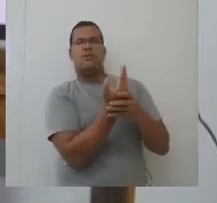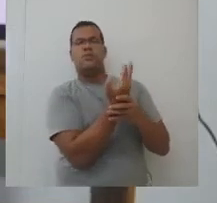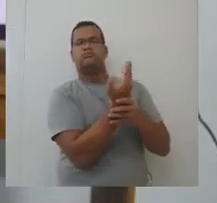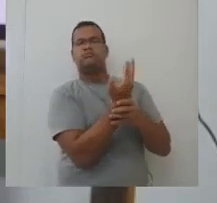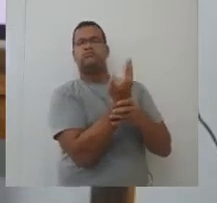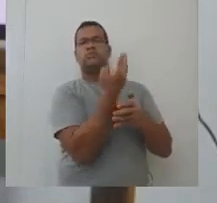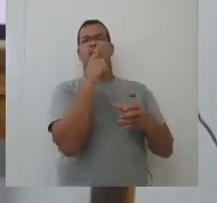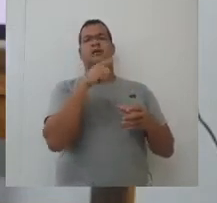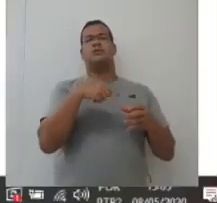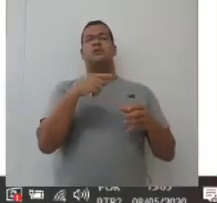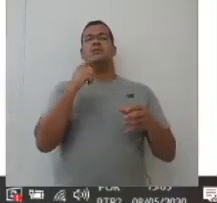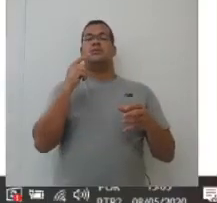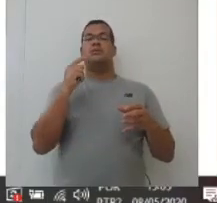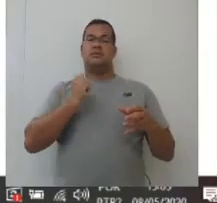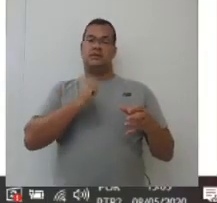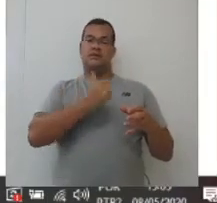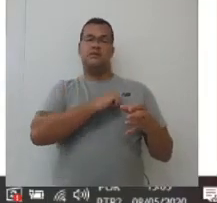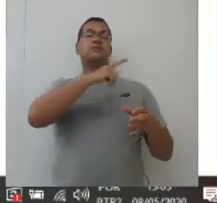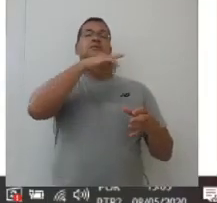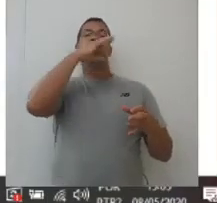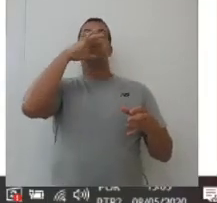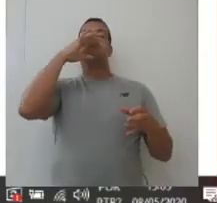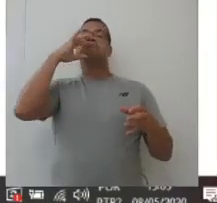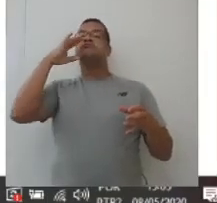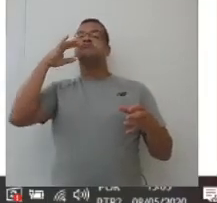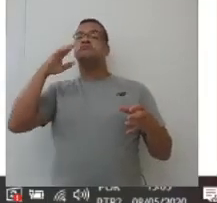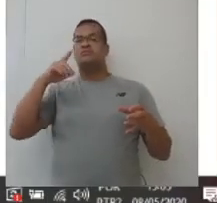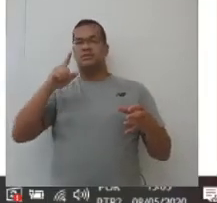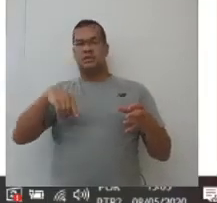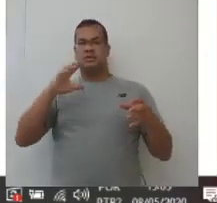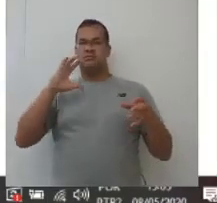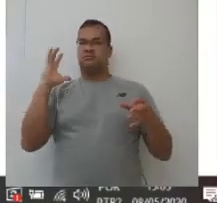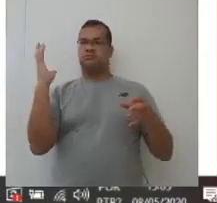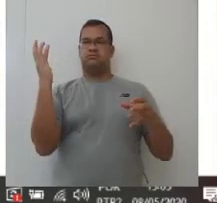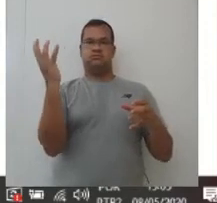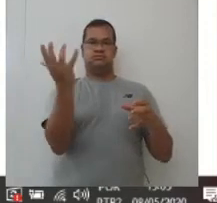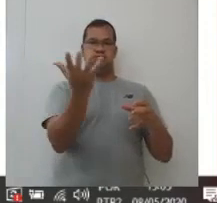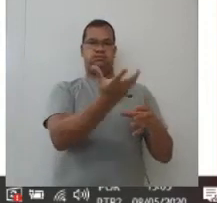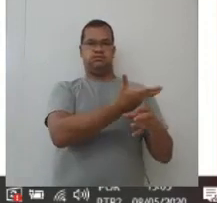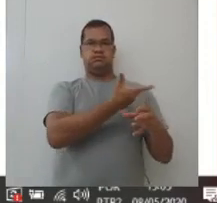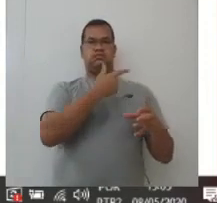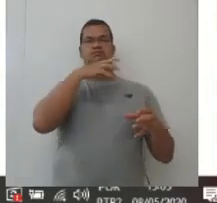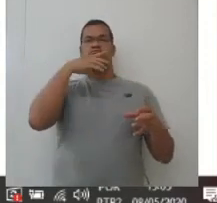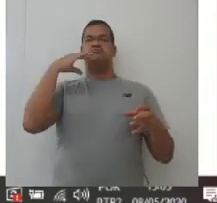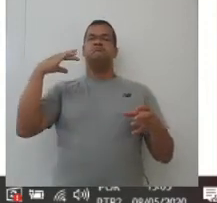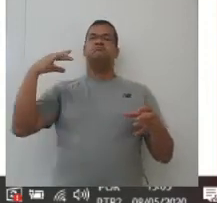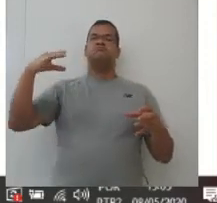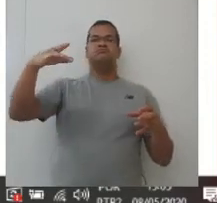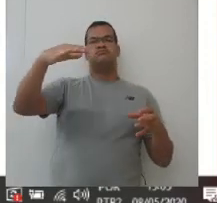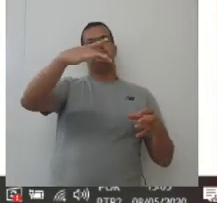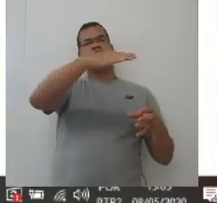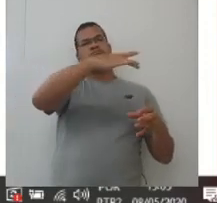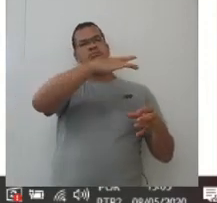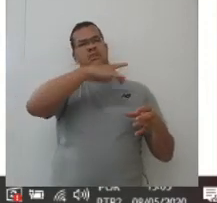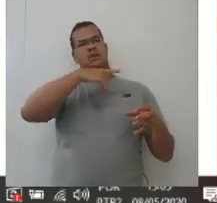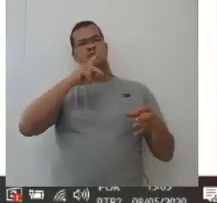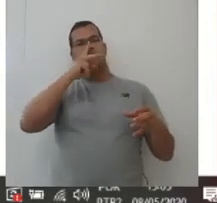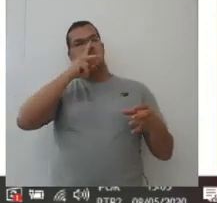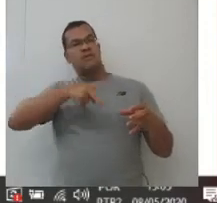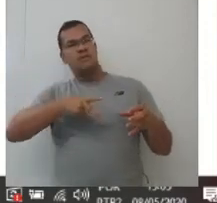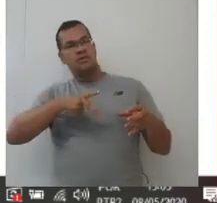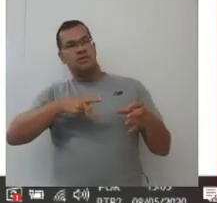perfume é o campo elétrico que se exala pelo ar. O vapor do perfume, o cheiro do perfume é mais